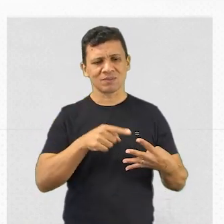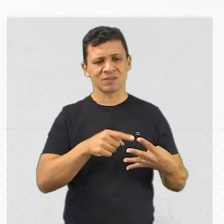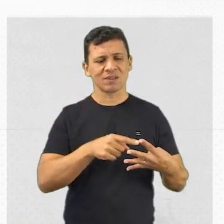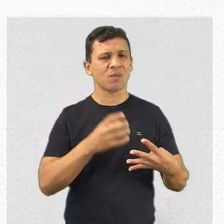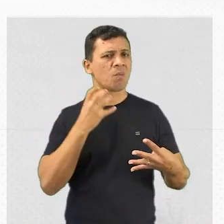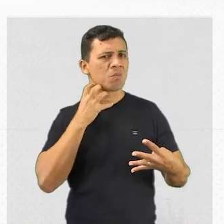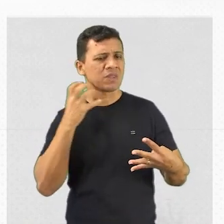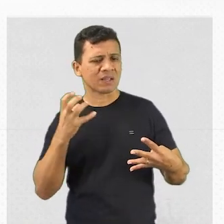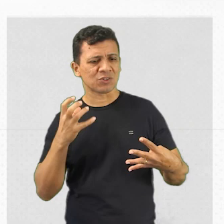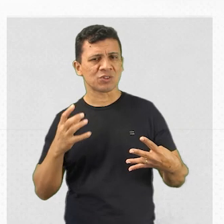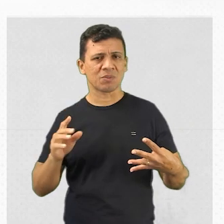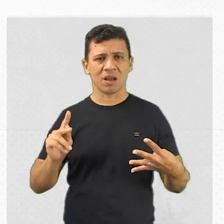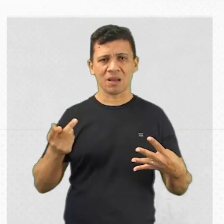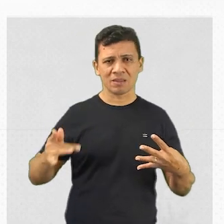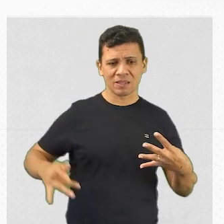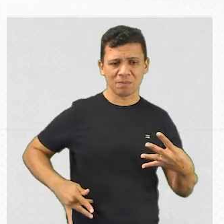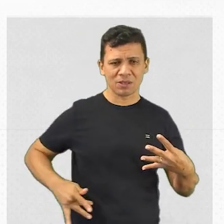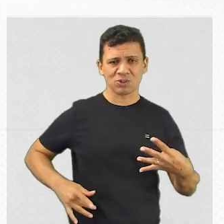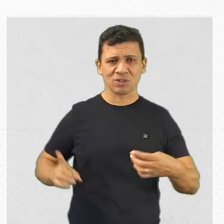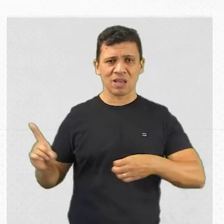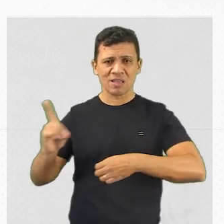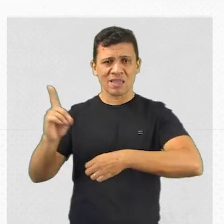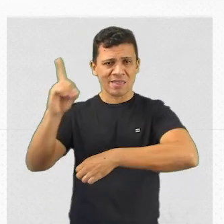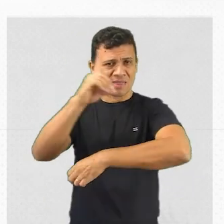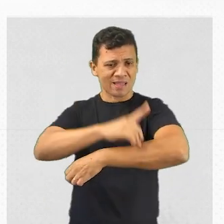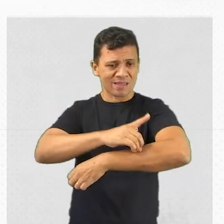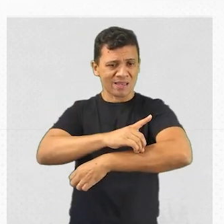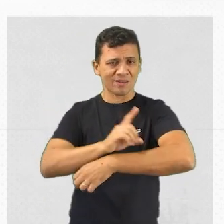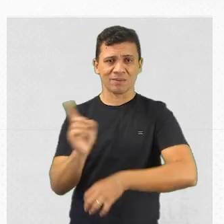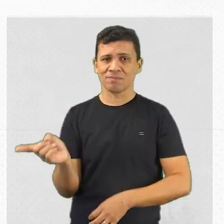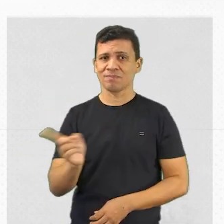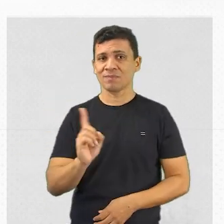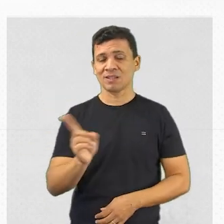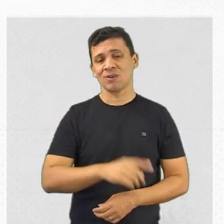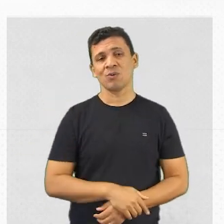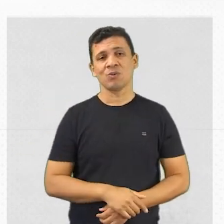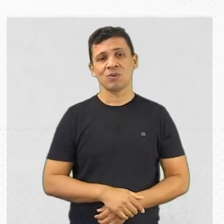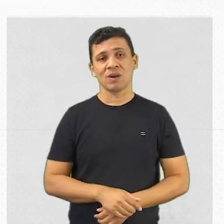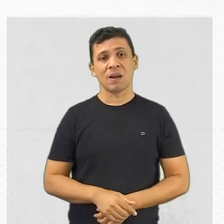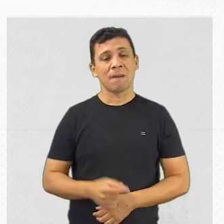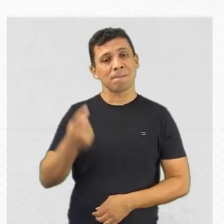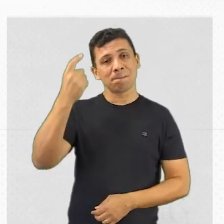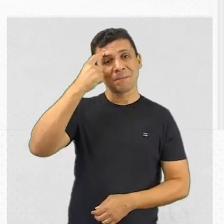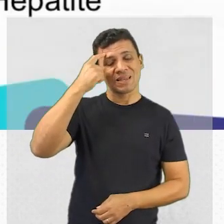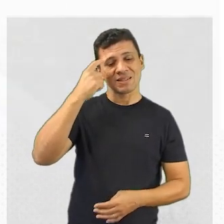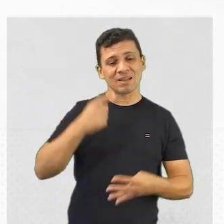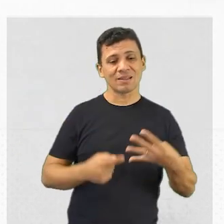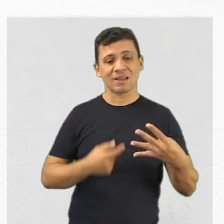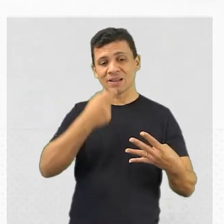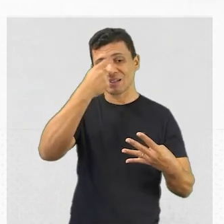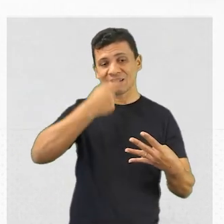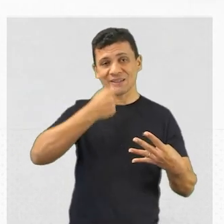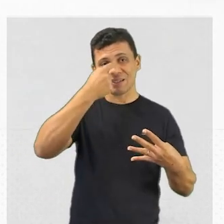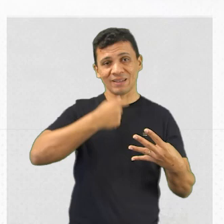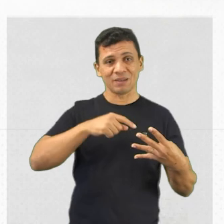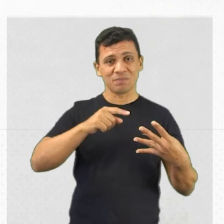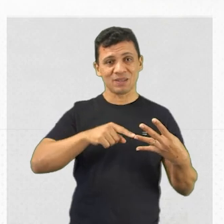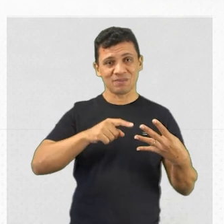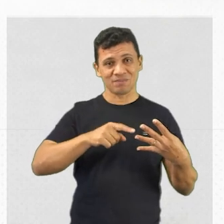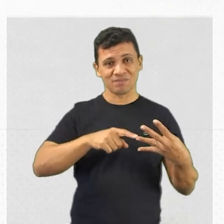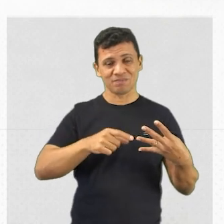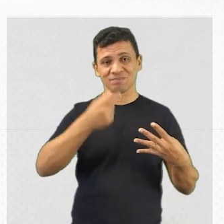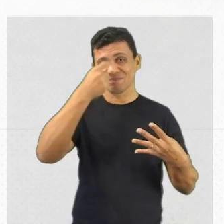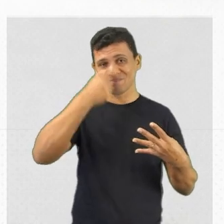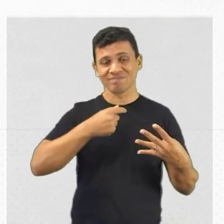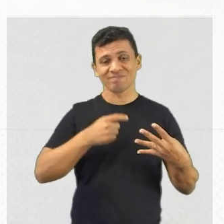da hepatite, da dengue? Não, pessoal, né? A influenza, quando a gente fala do vírus da influenza, a gente já pensa na gripe, né, pessoal? A gripe é